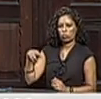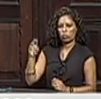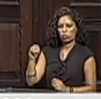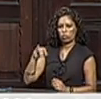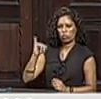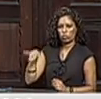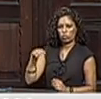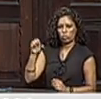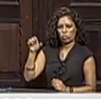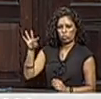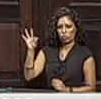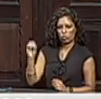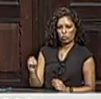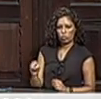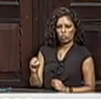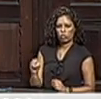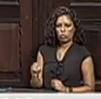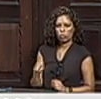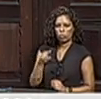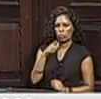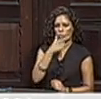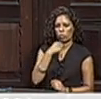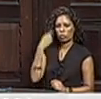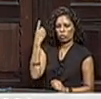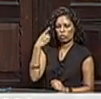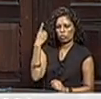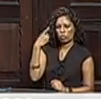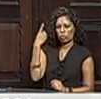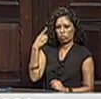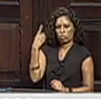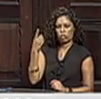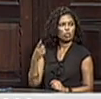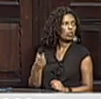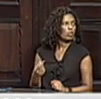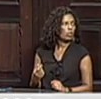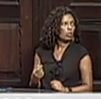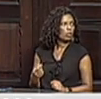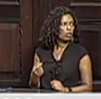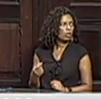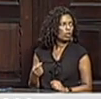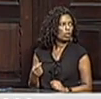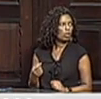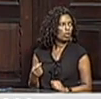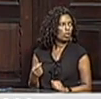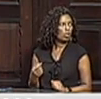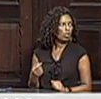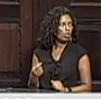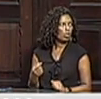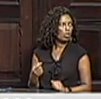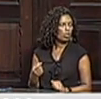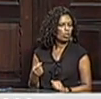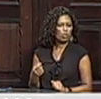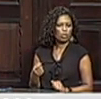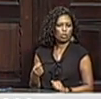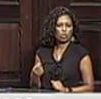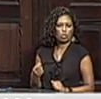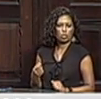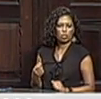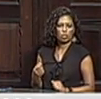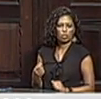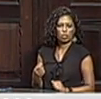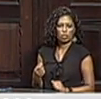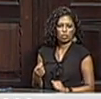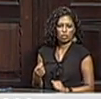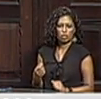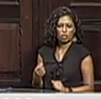Questão de ordem, só consignar, pedir à mesa, conseguindo meu voto favorável ao projeto. Deputado Anderson, conseguindo voto sim. E voto favorável